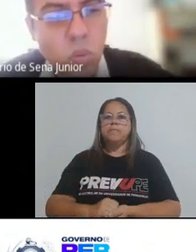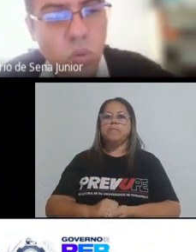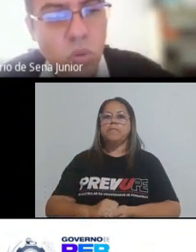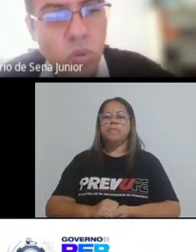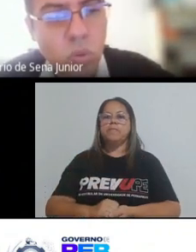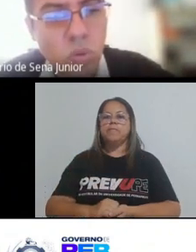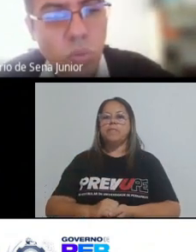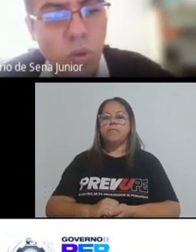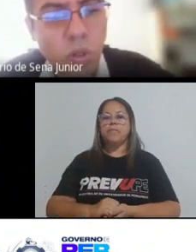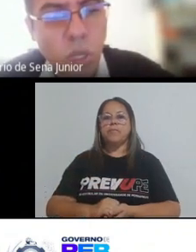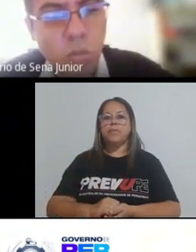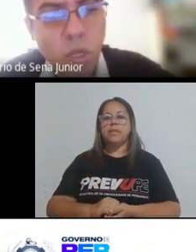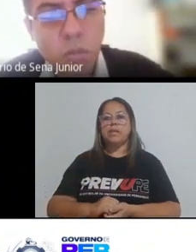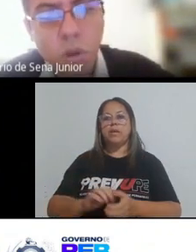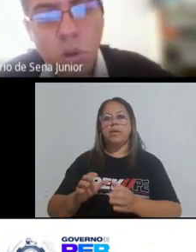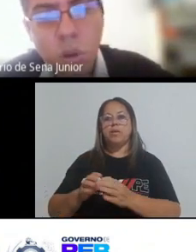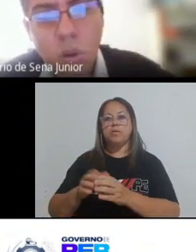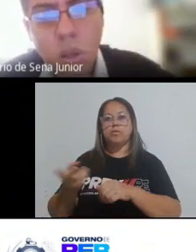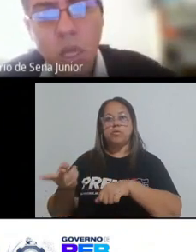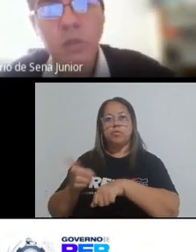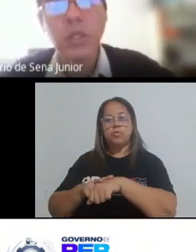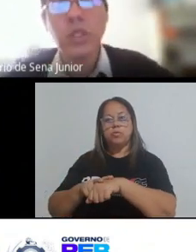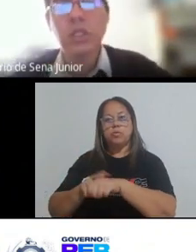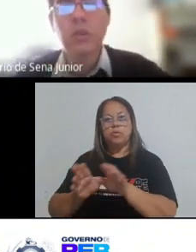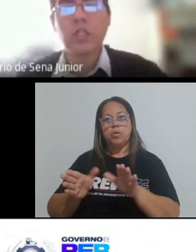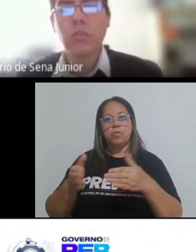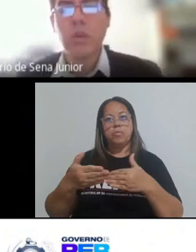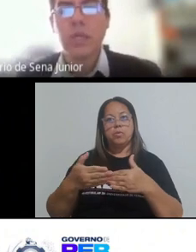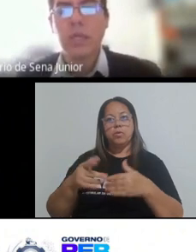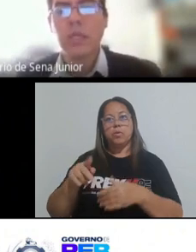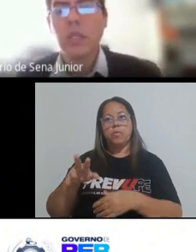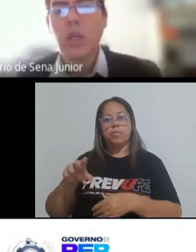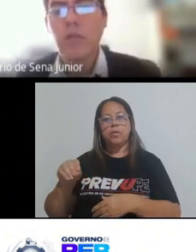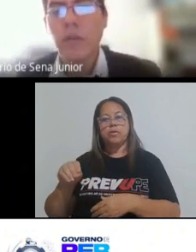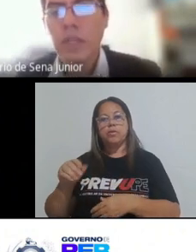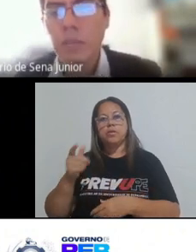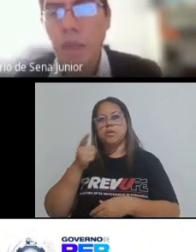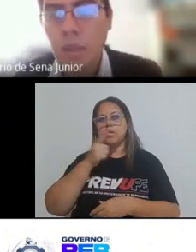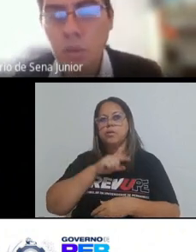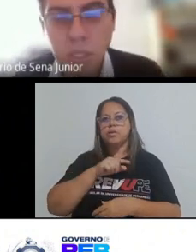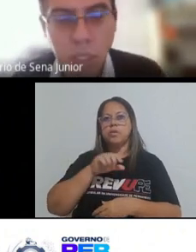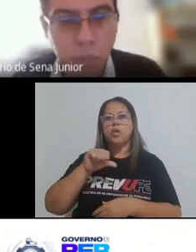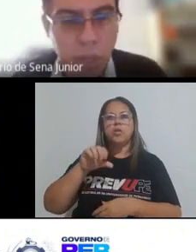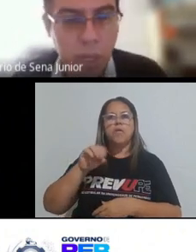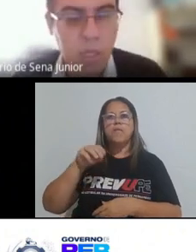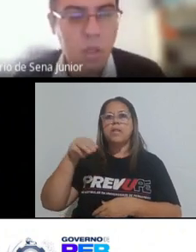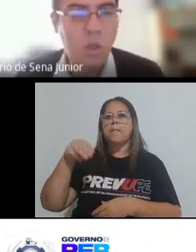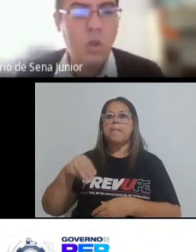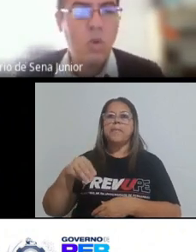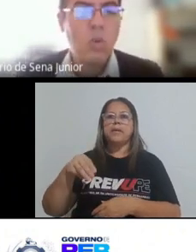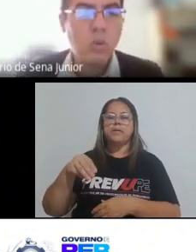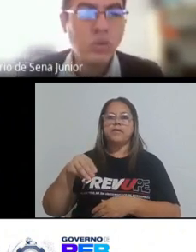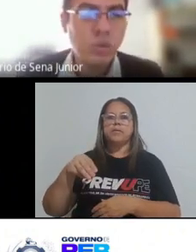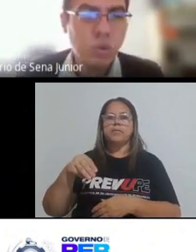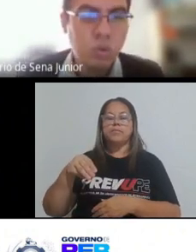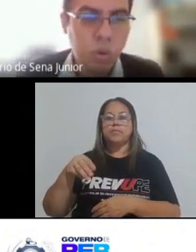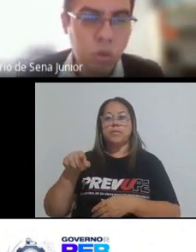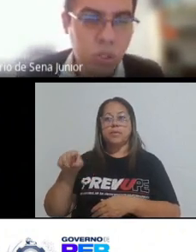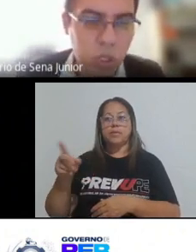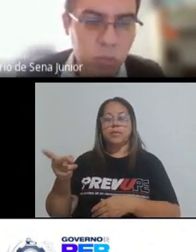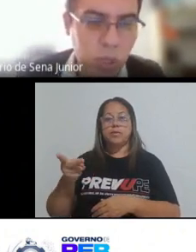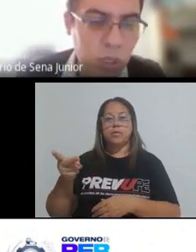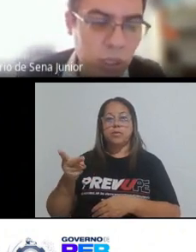O conjunto projeto mais bloco alcança uma distância aproximada de 90 metros até parar. O conjunto